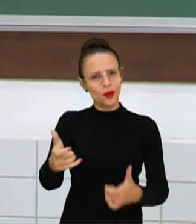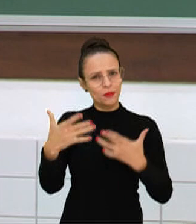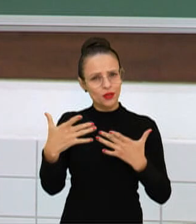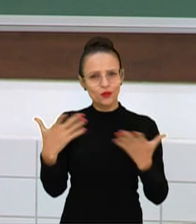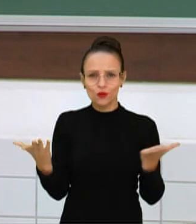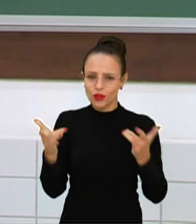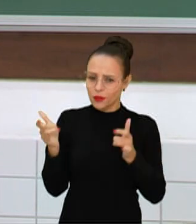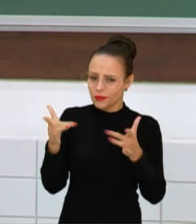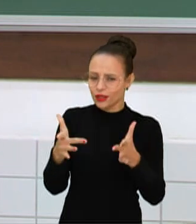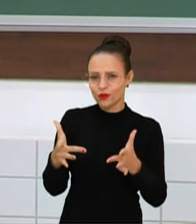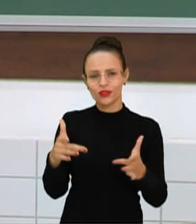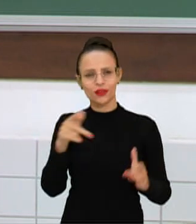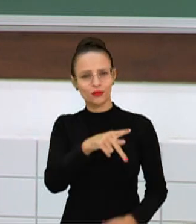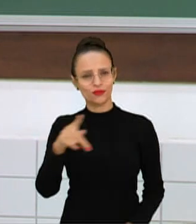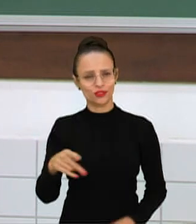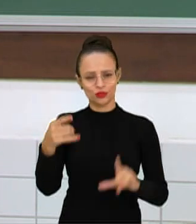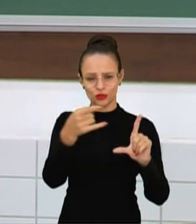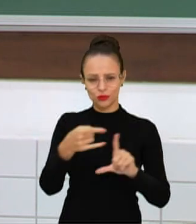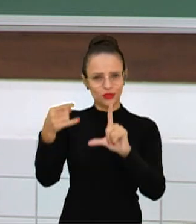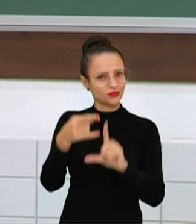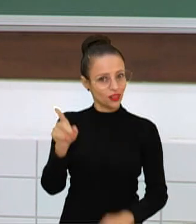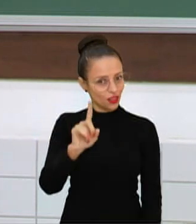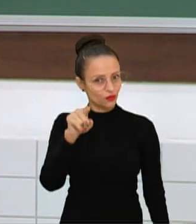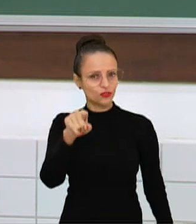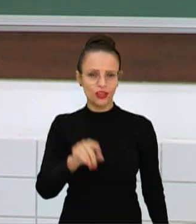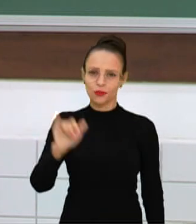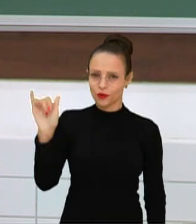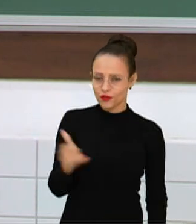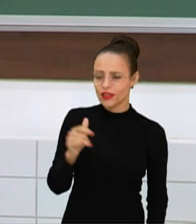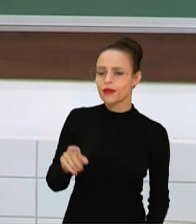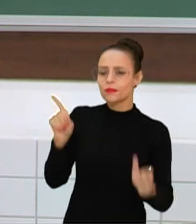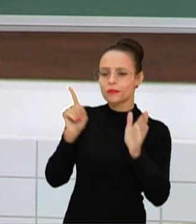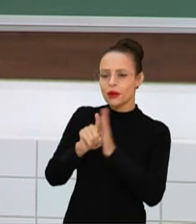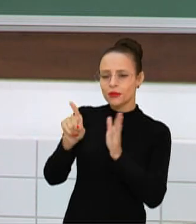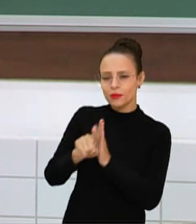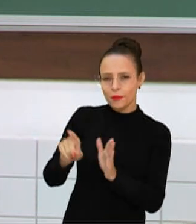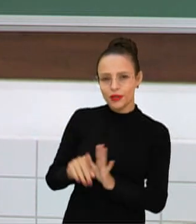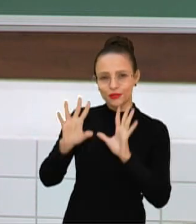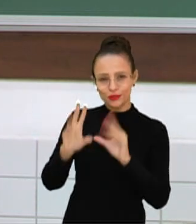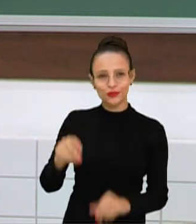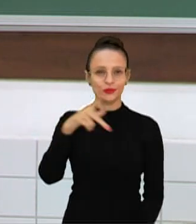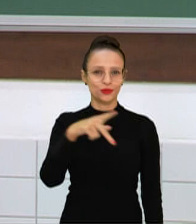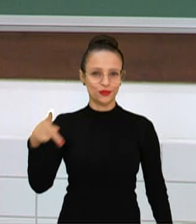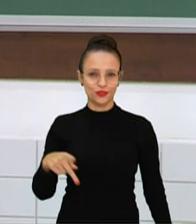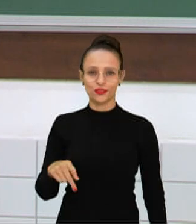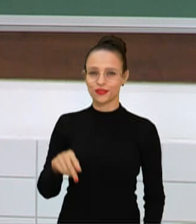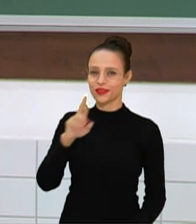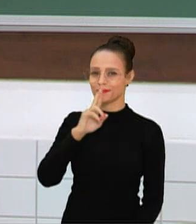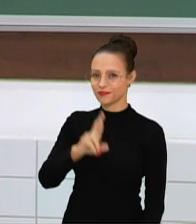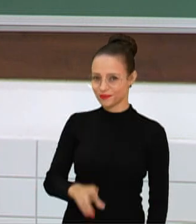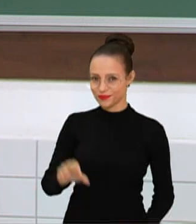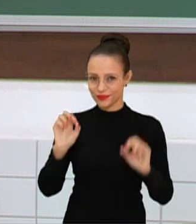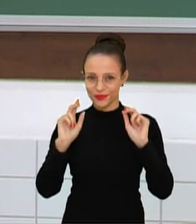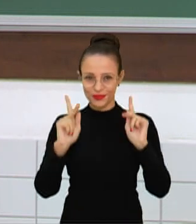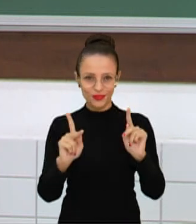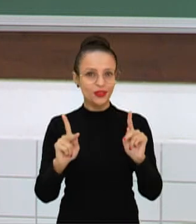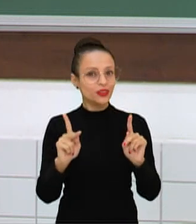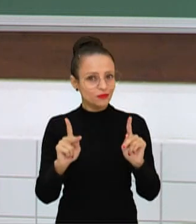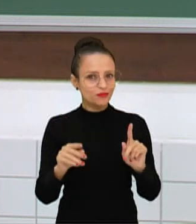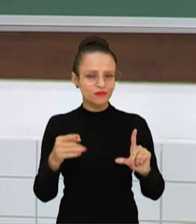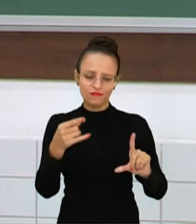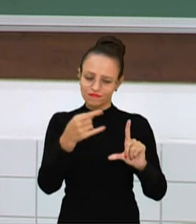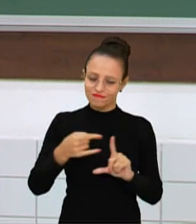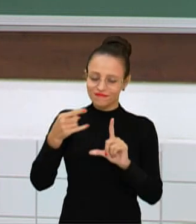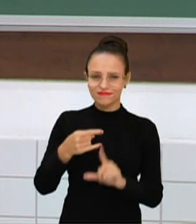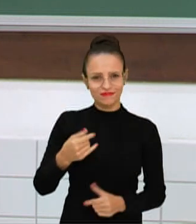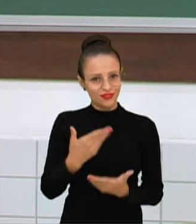no Meet, tá bom? Vai lá e fica perguntando. Vai lá, joga as dúvidas e o professor vai tirando daí, tá? Às vezes pode ser até uma aula